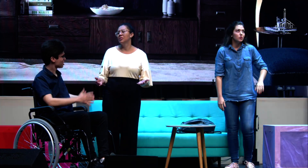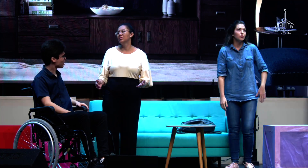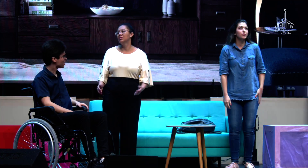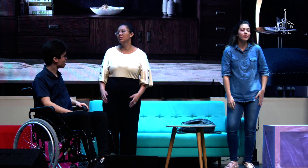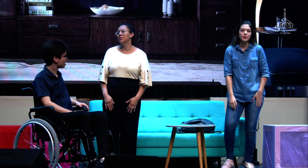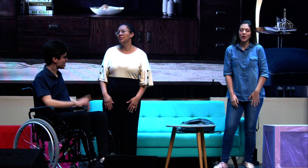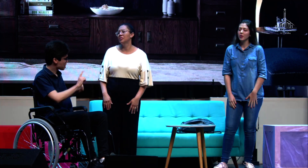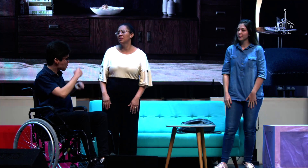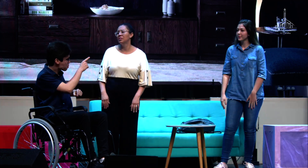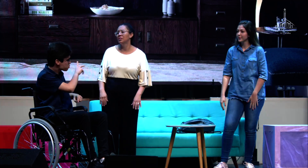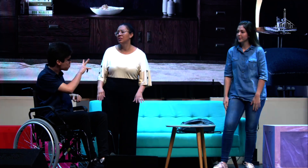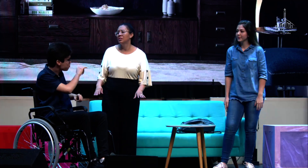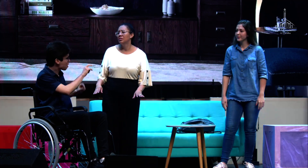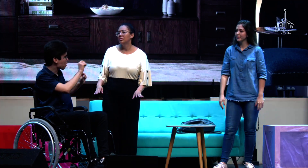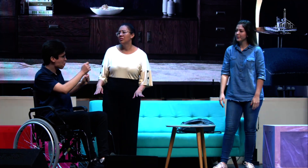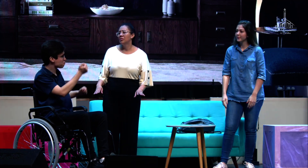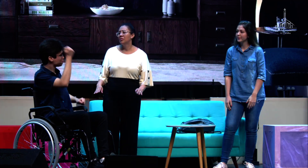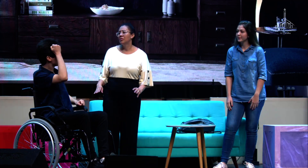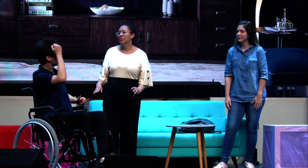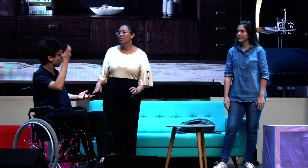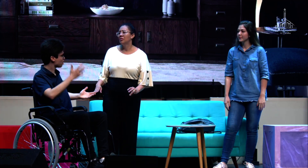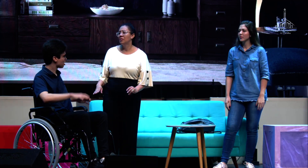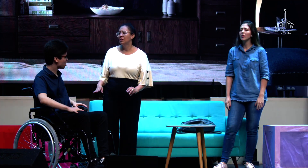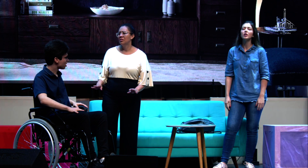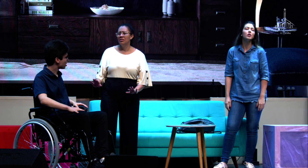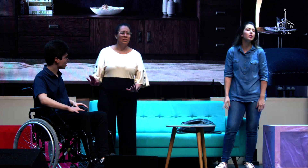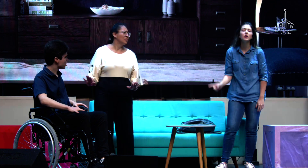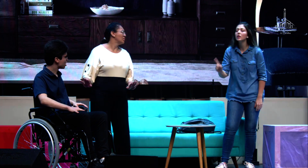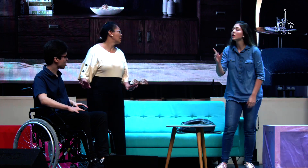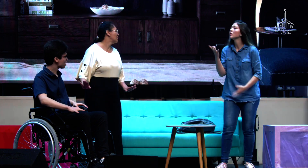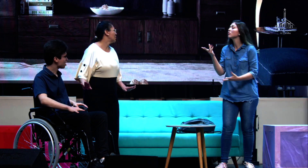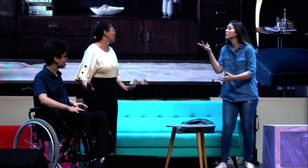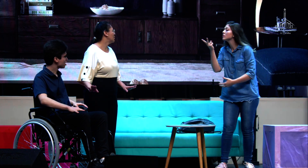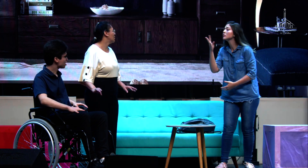isso, depois Richard? Você vai acabar se frustrando.